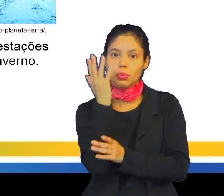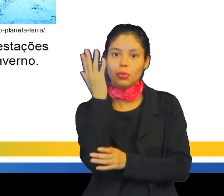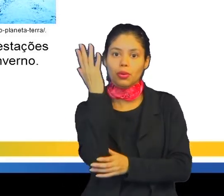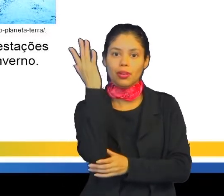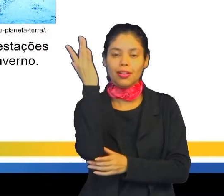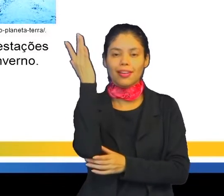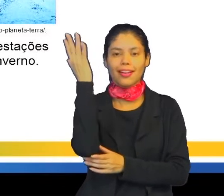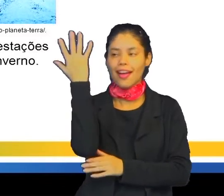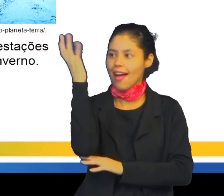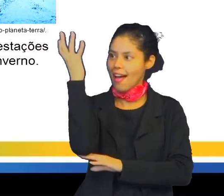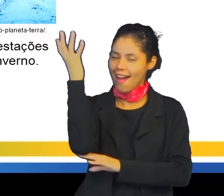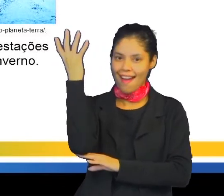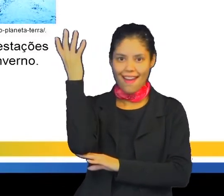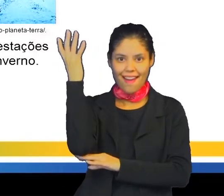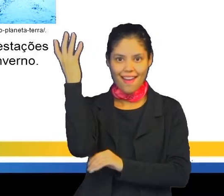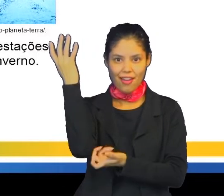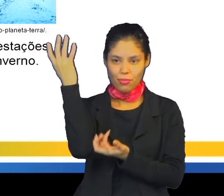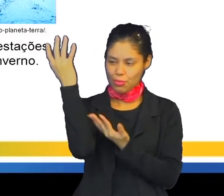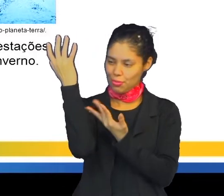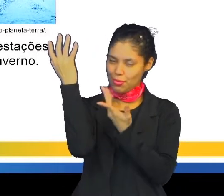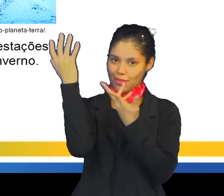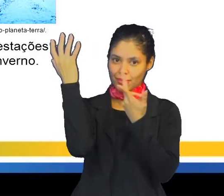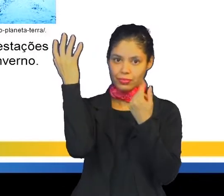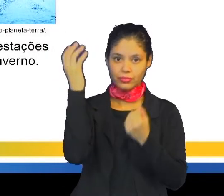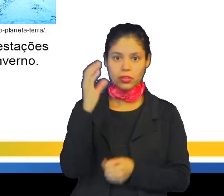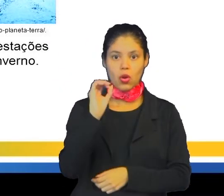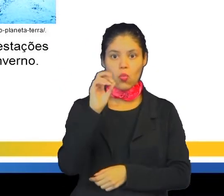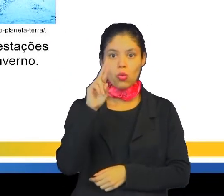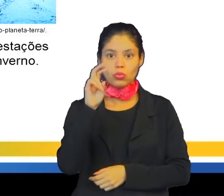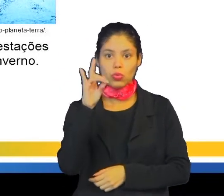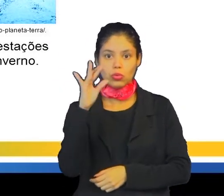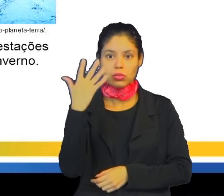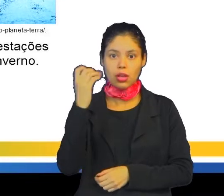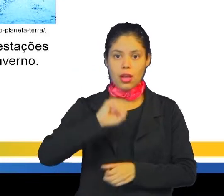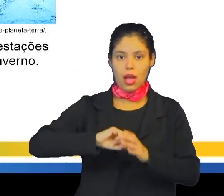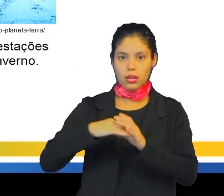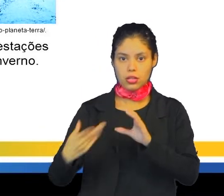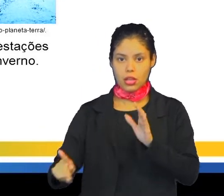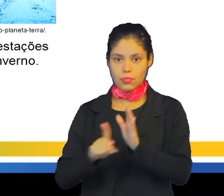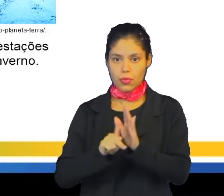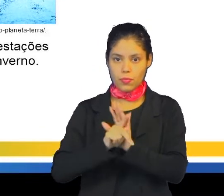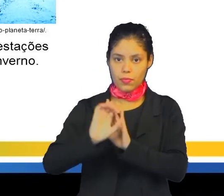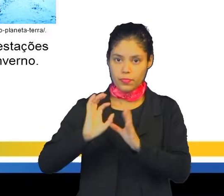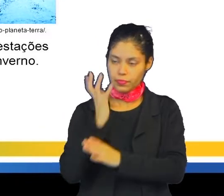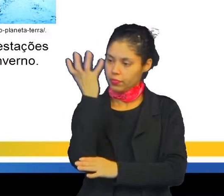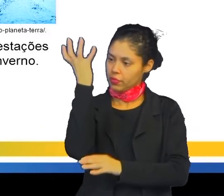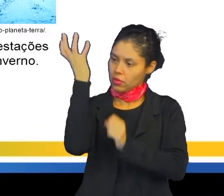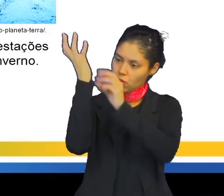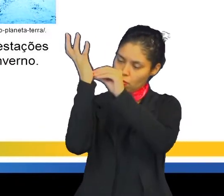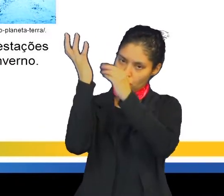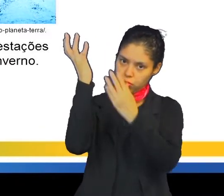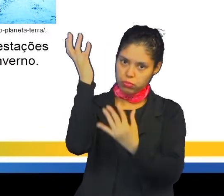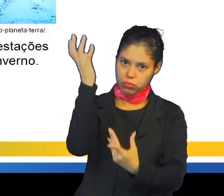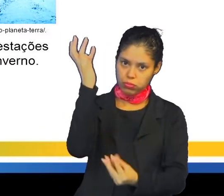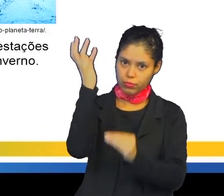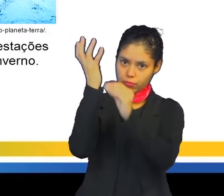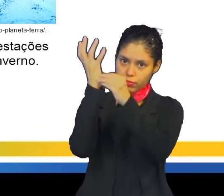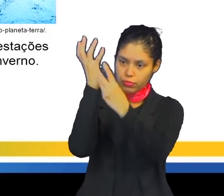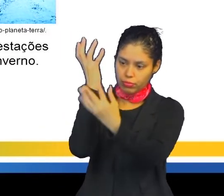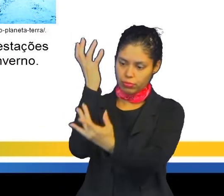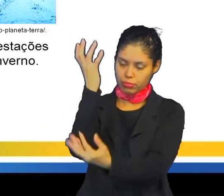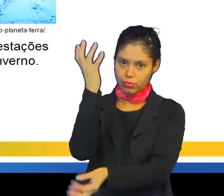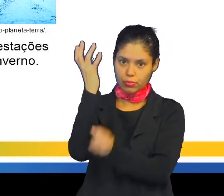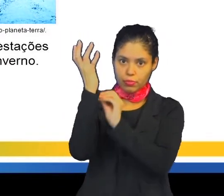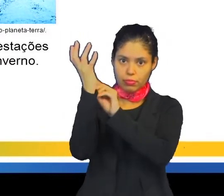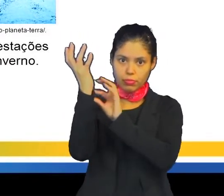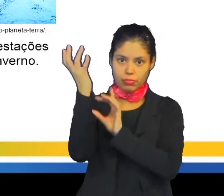aí o florescimento né dos vegetais nós temos também o outro homem o que é caracterizado pela caimento da folhas é porque